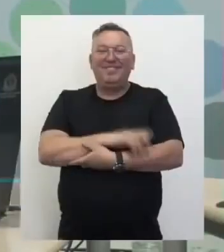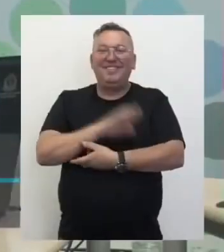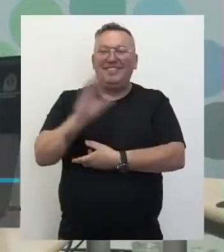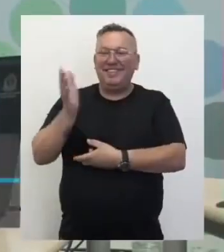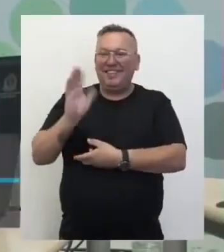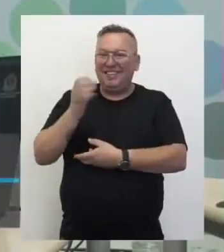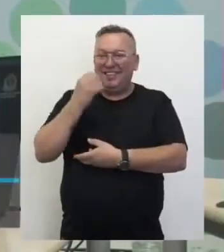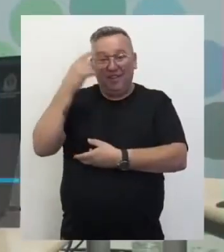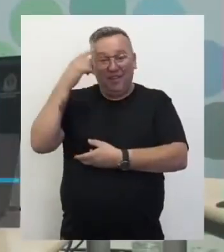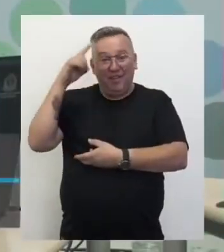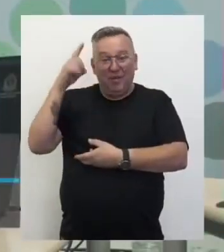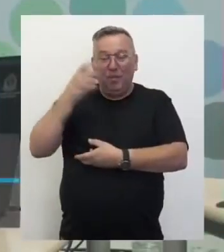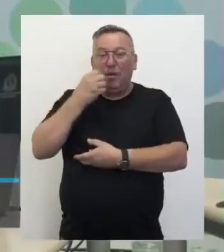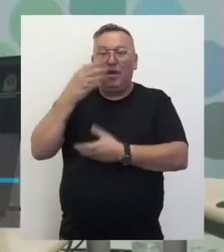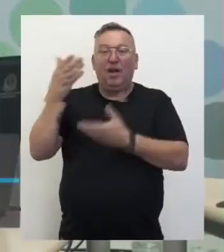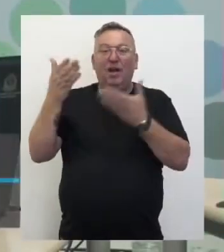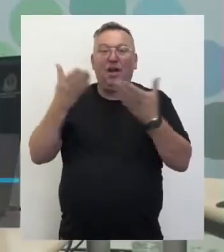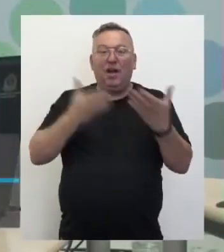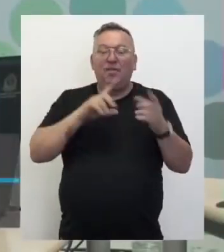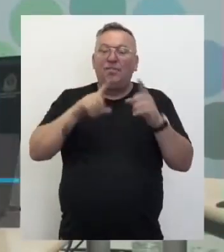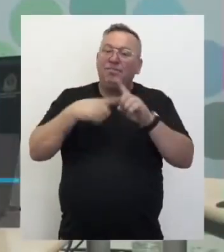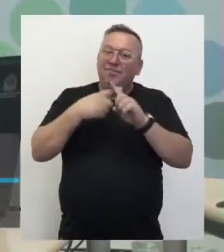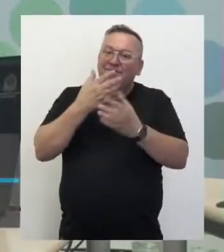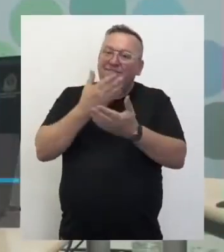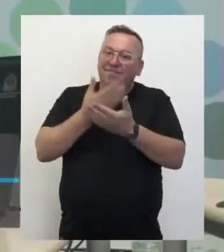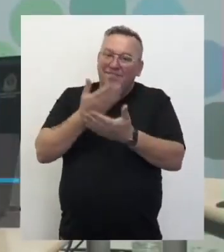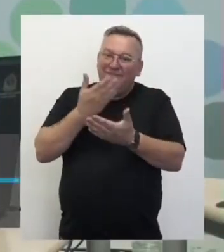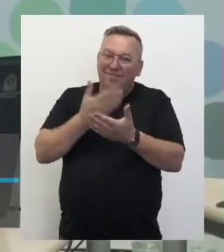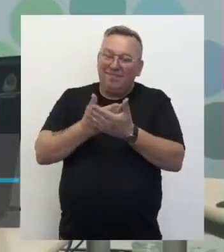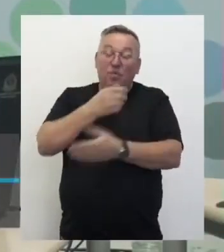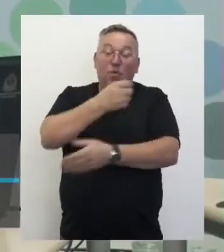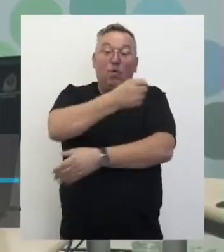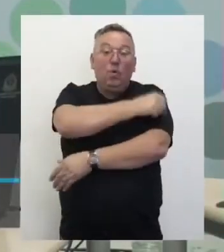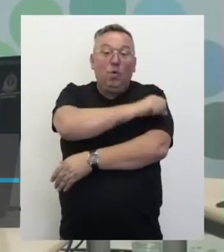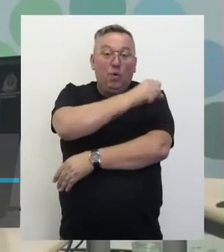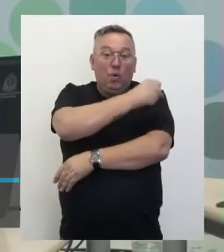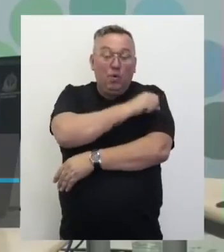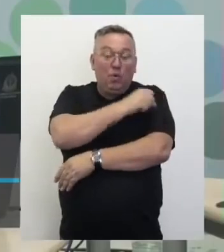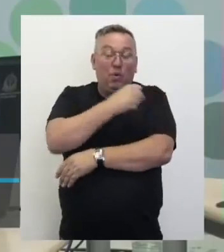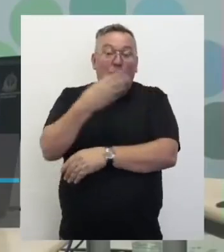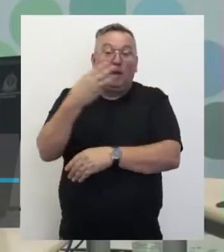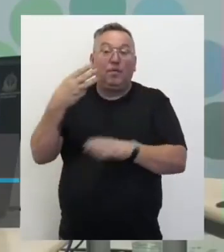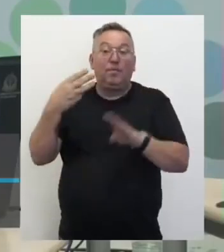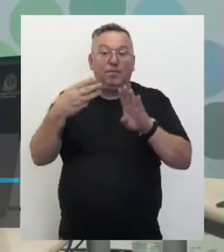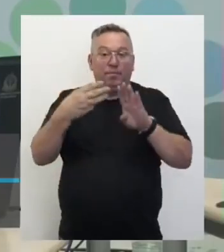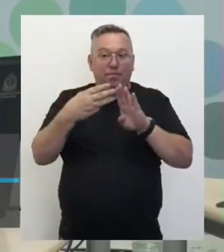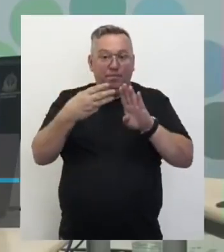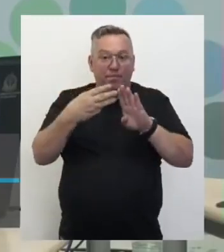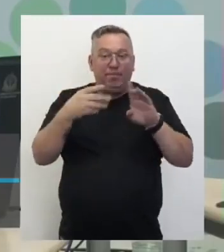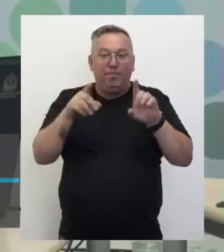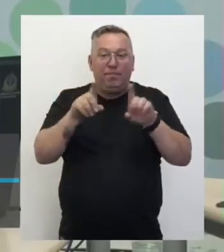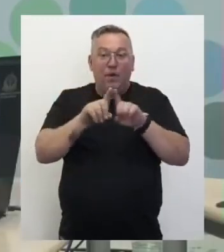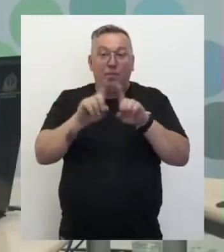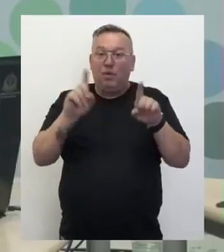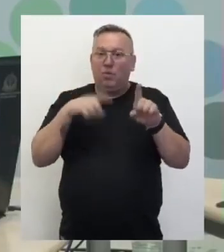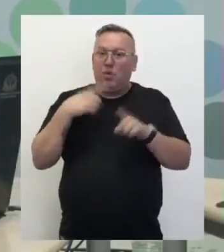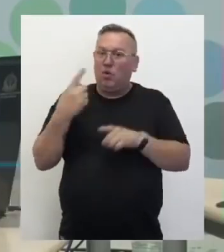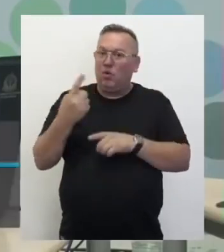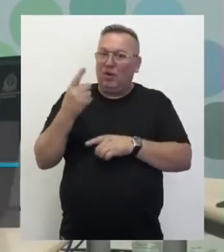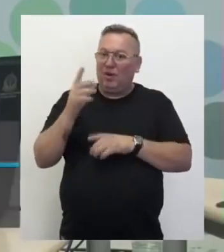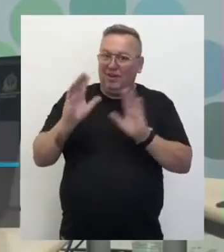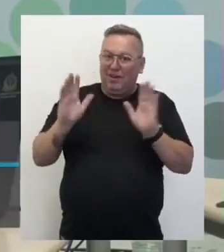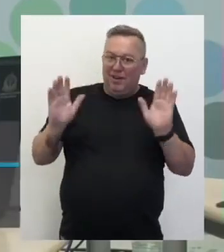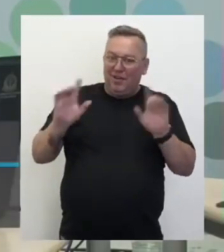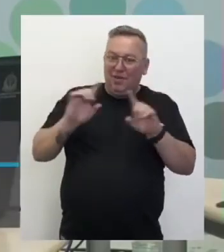Olá, bom dia, sejam todos bem-vindos a mais uma aula do 8º ano, do 3º bimestre. Mas eu não estou sozinha para